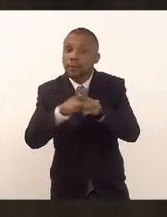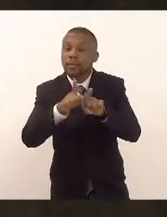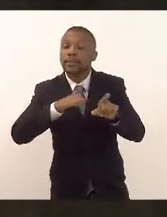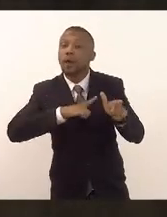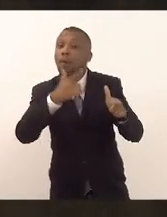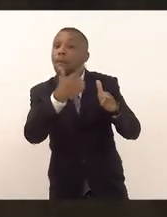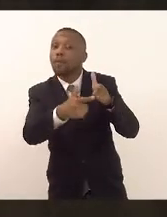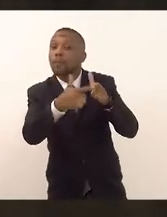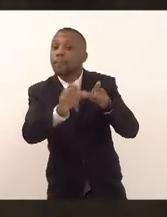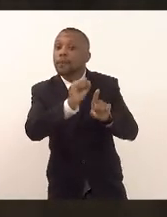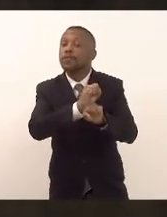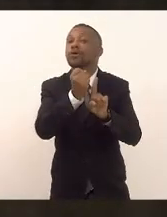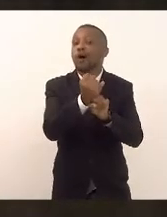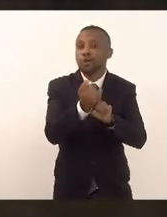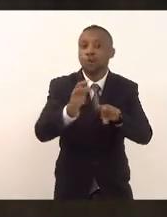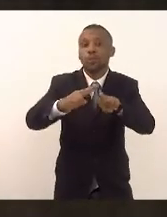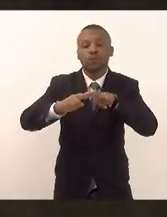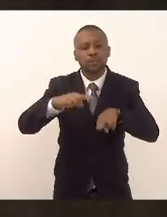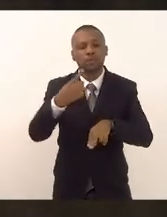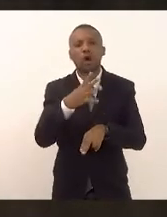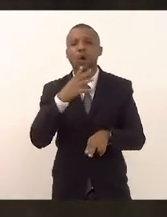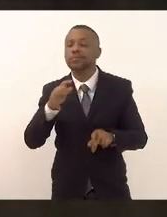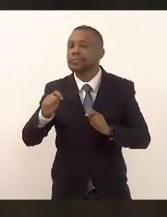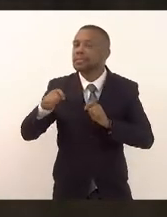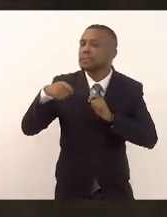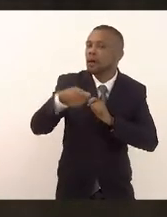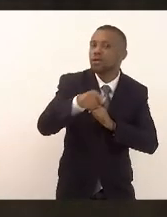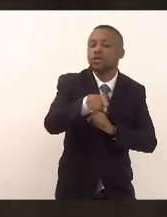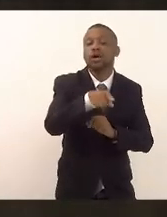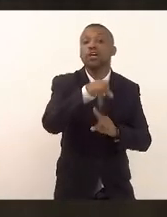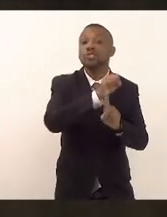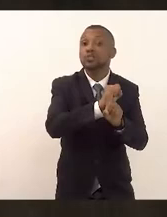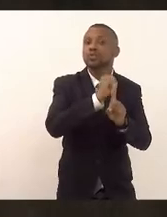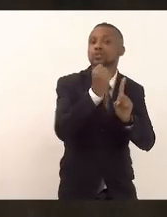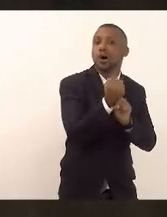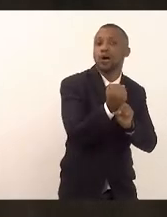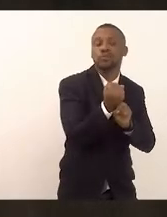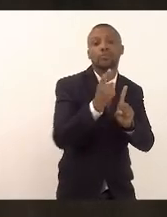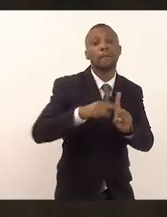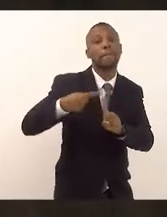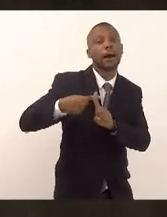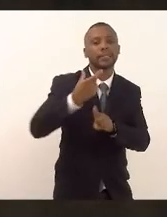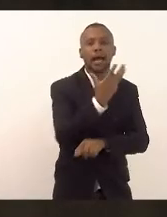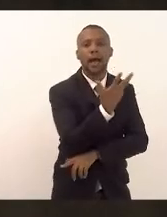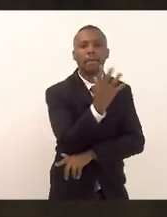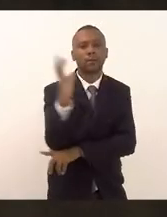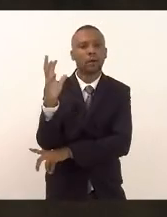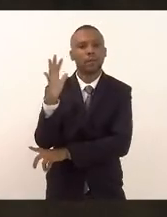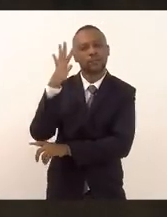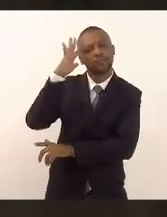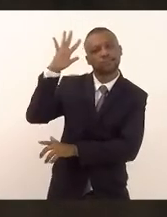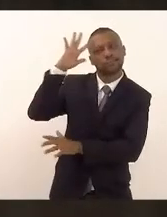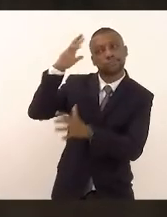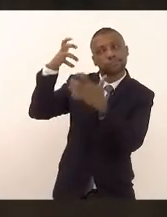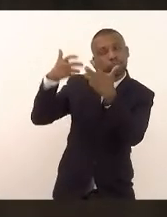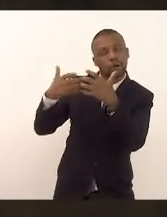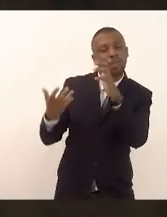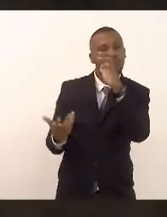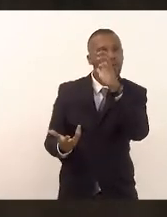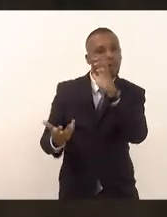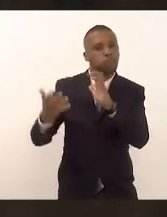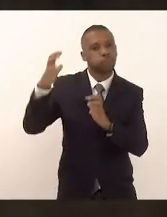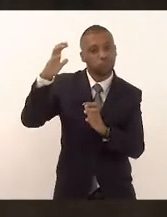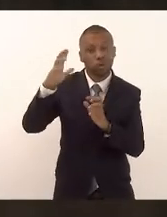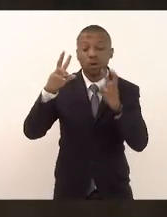é socioambiental. Tem que nos fazer pensar sobre as alterações climáticas, sobre as desigualdades, sobre as condições de moradia da